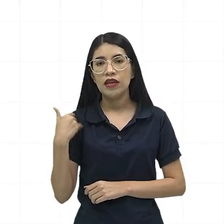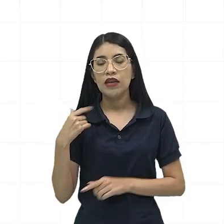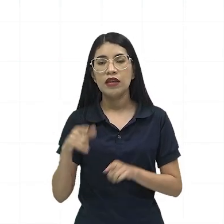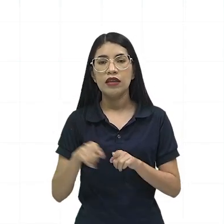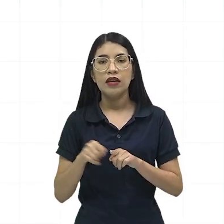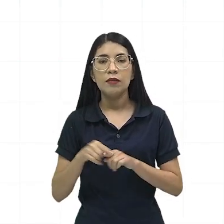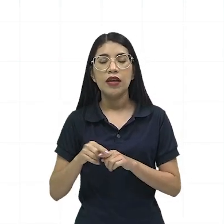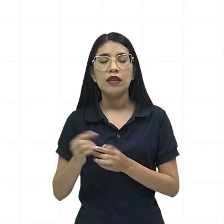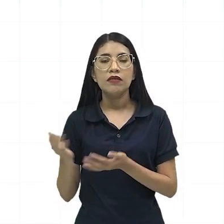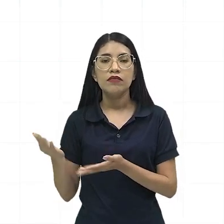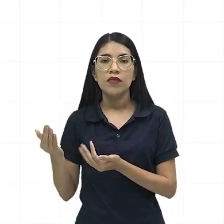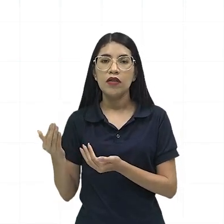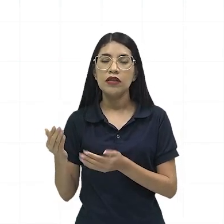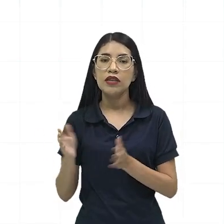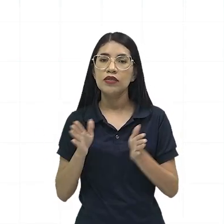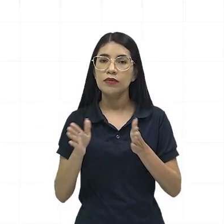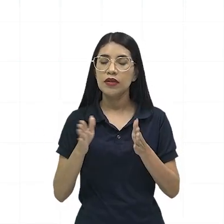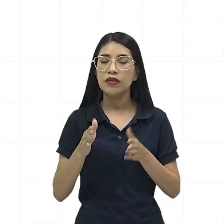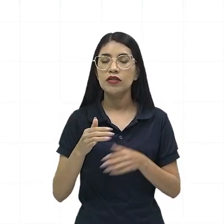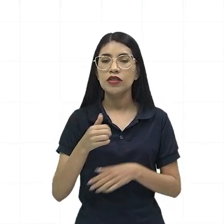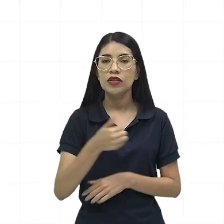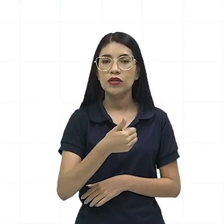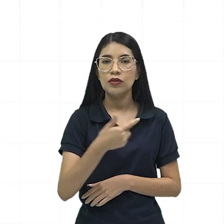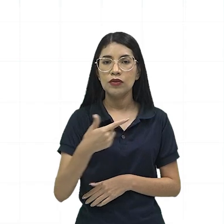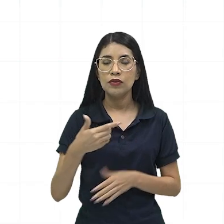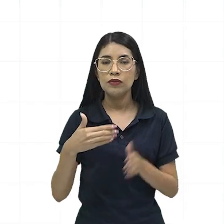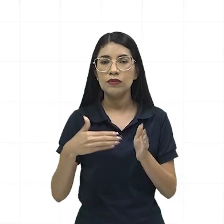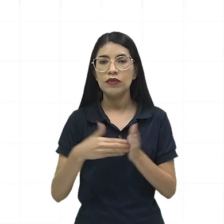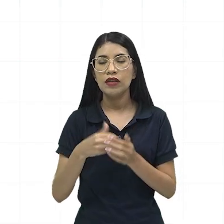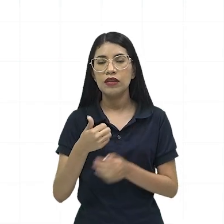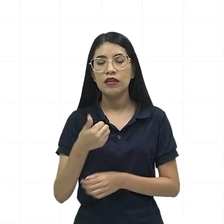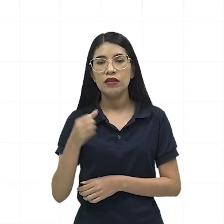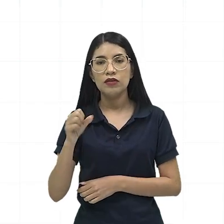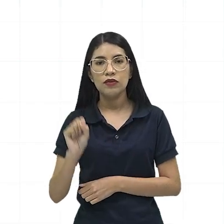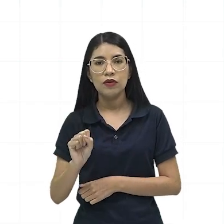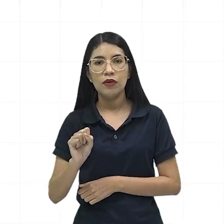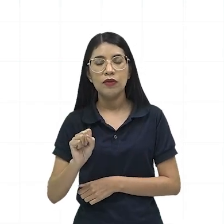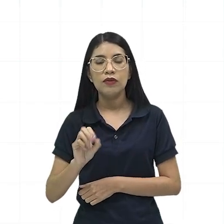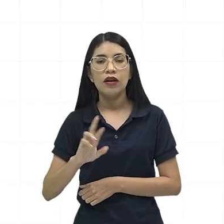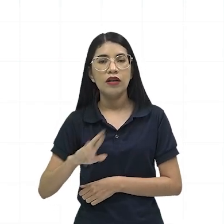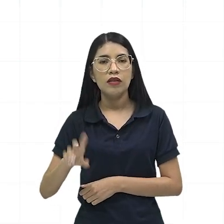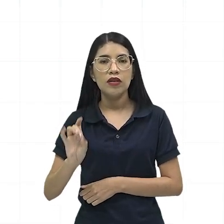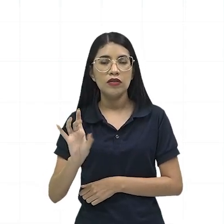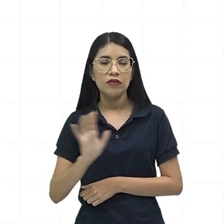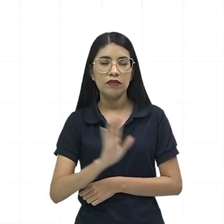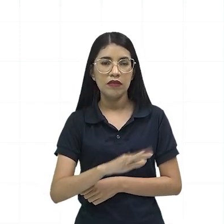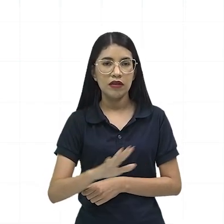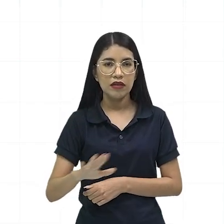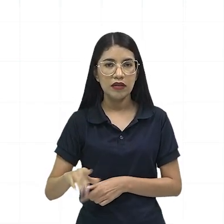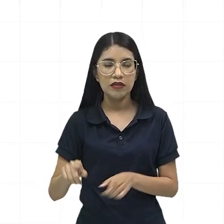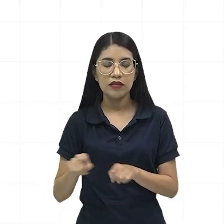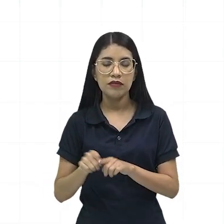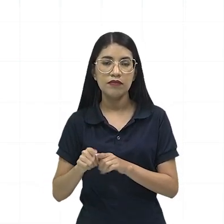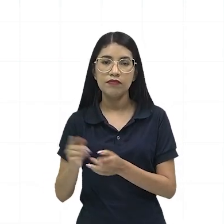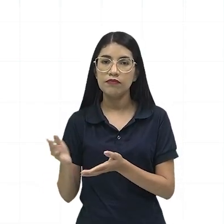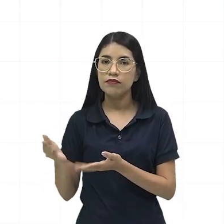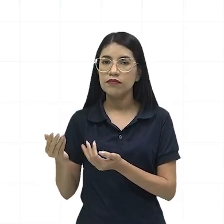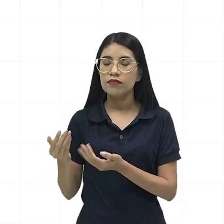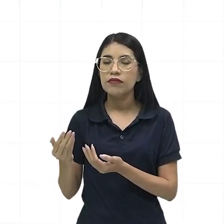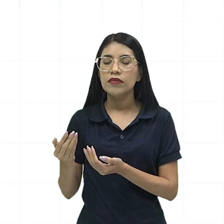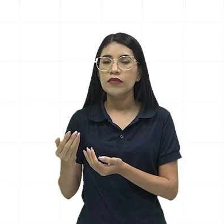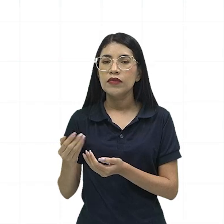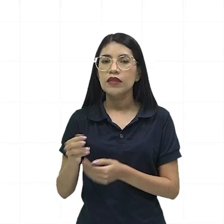adolescentes entre 12 e 18 anos de idade. Não é só as crianças e não são só os